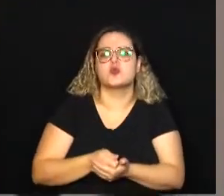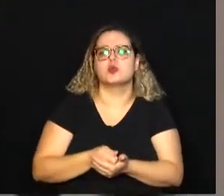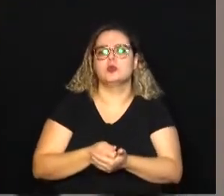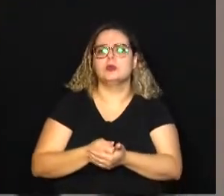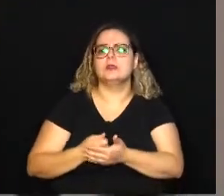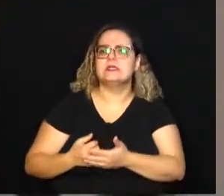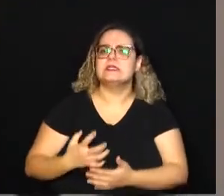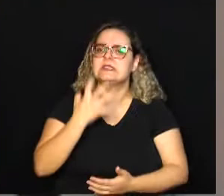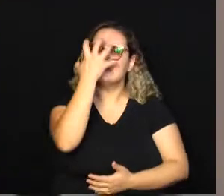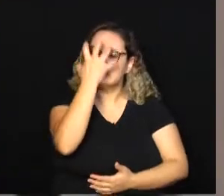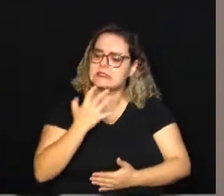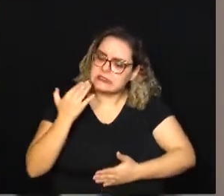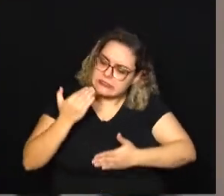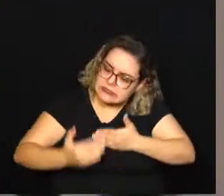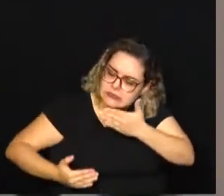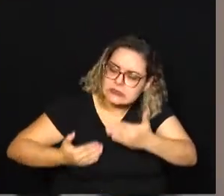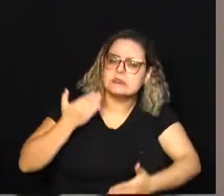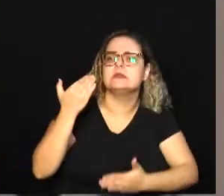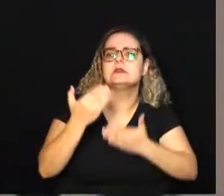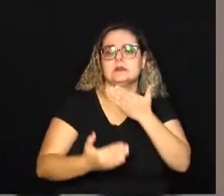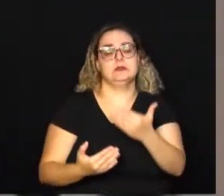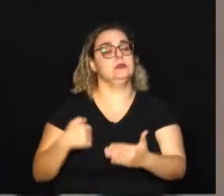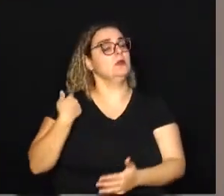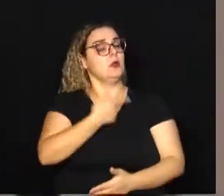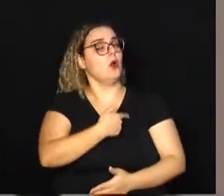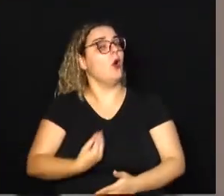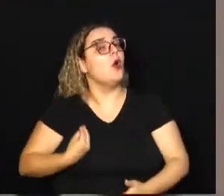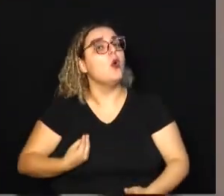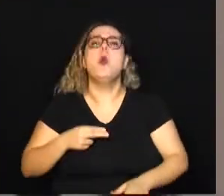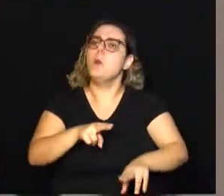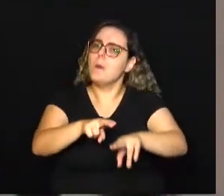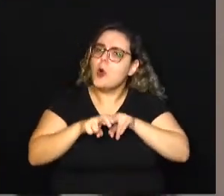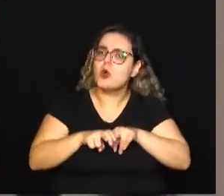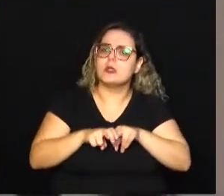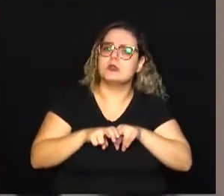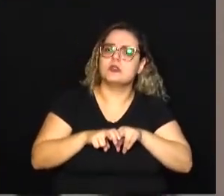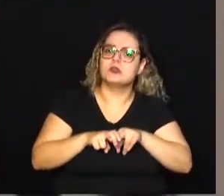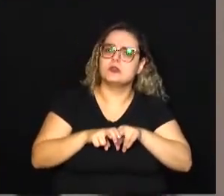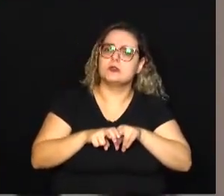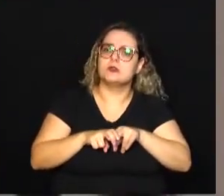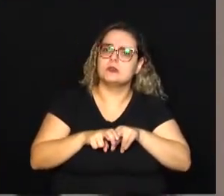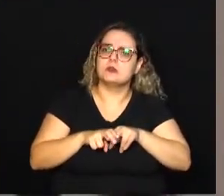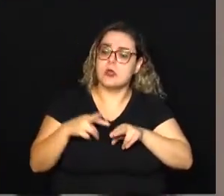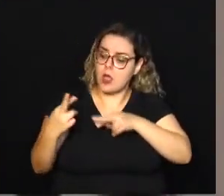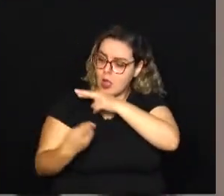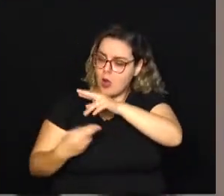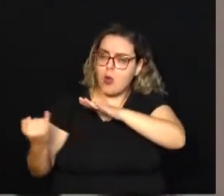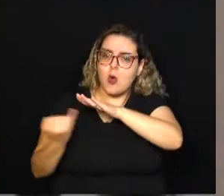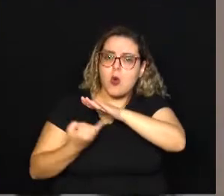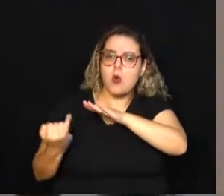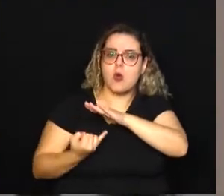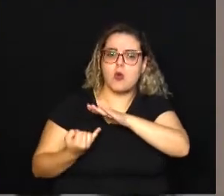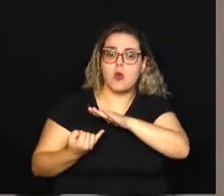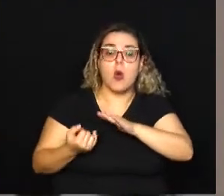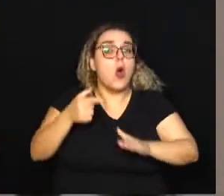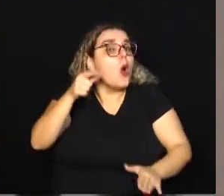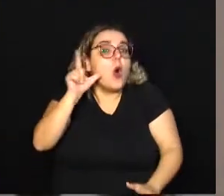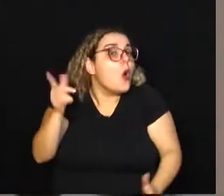a sério a situação que nós estamos vivendo. Por isso, em relação a instituições, ontem